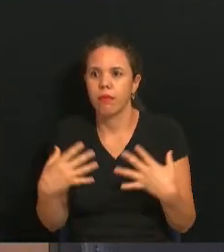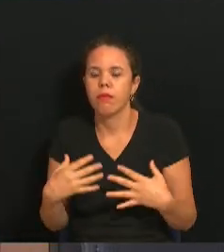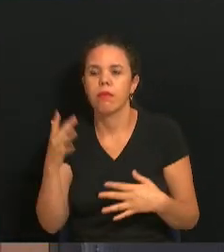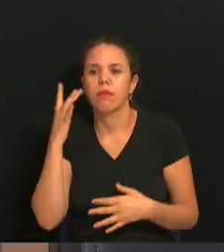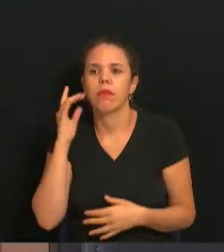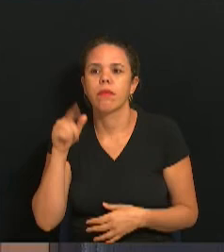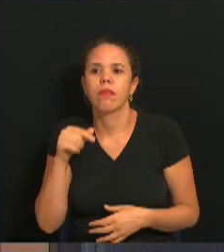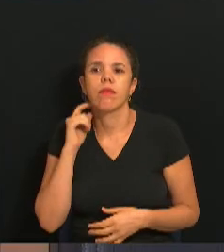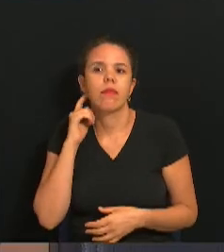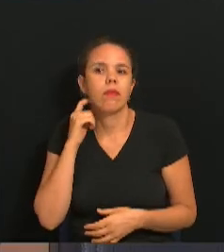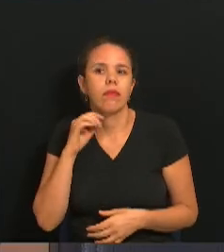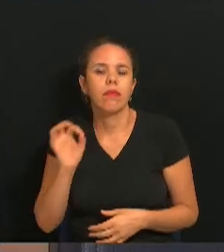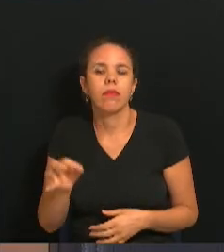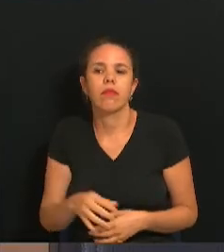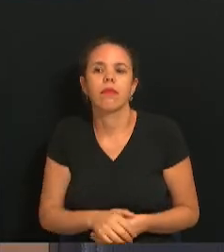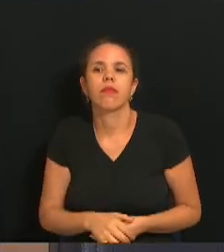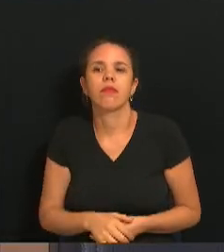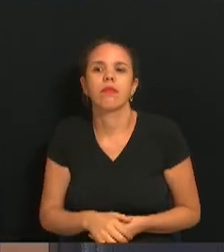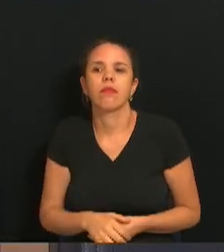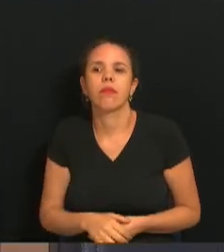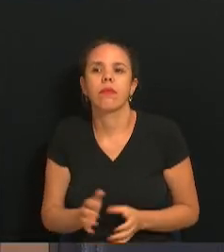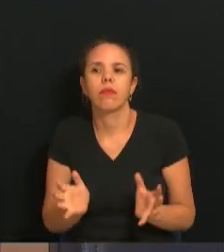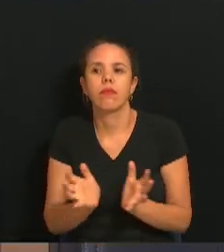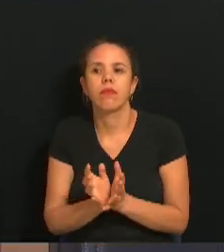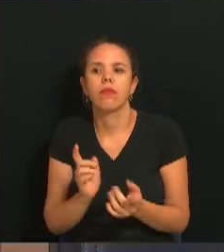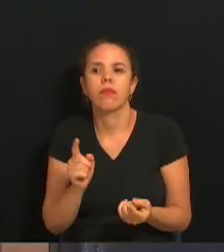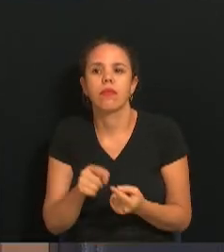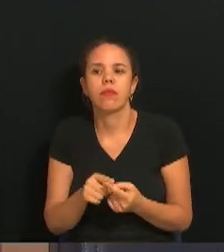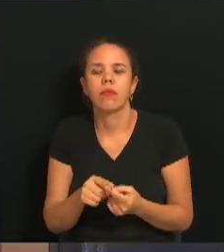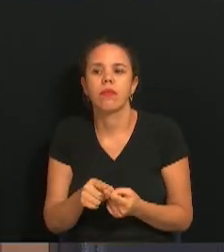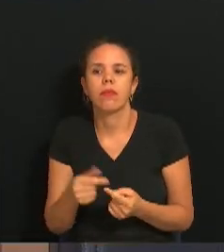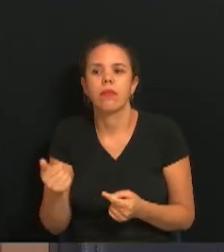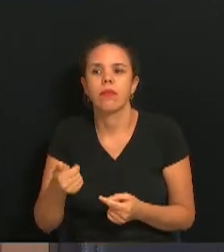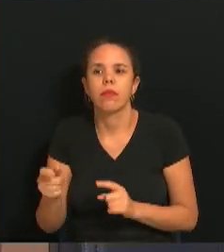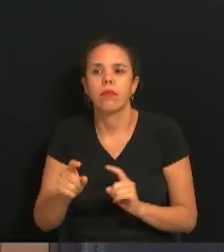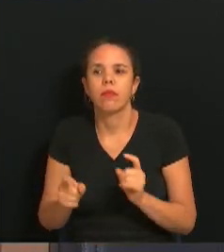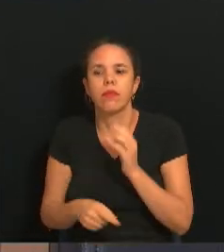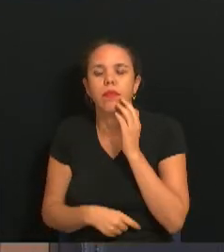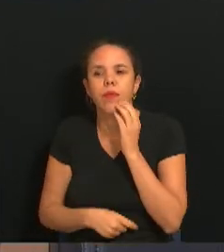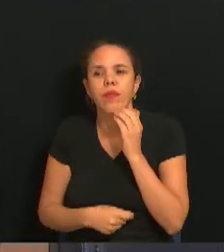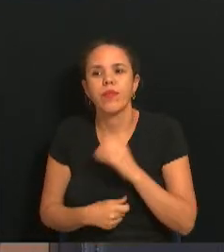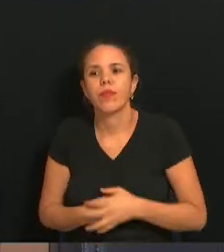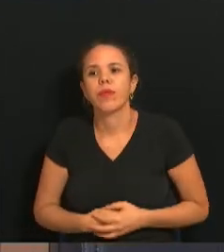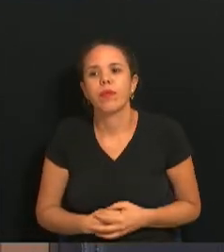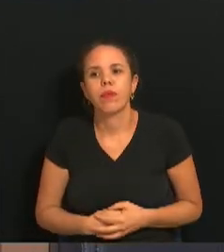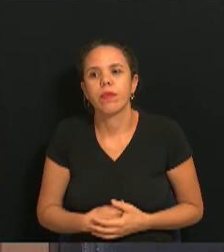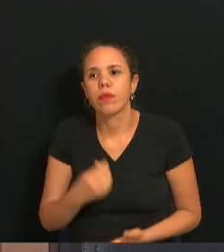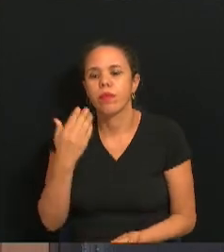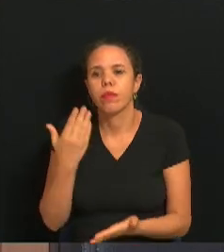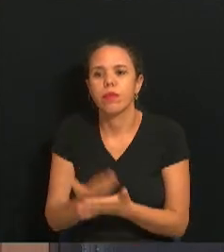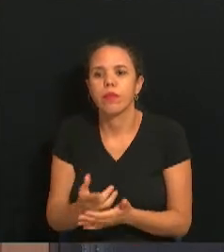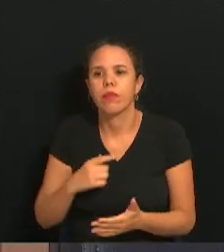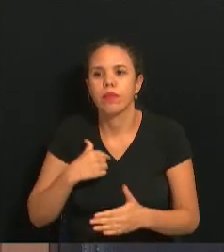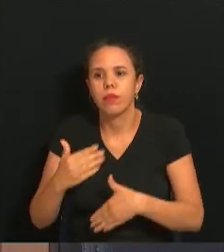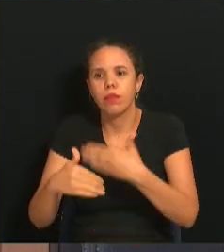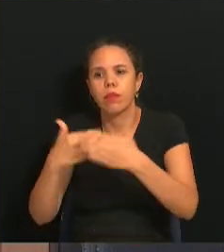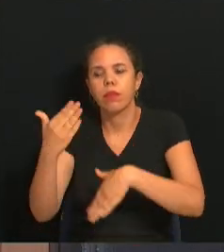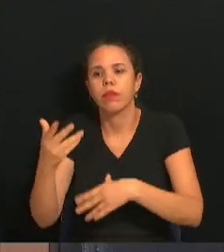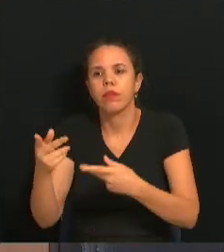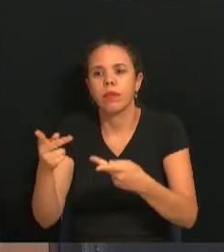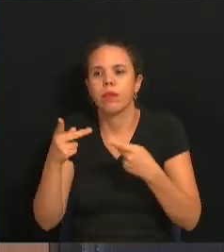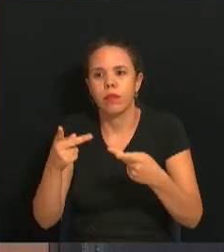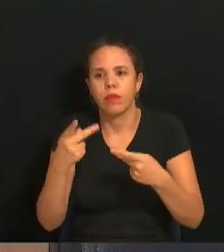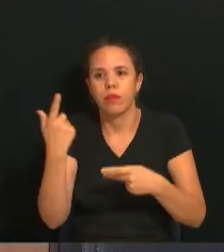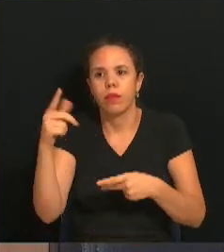essa é a ideia mesmo dessa comissão. Essa foi a nossa primeira reunião. Acredito que nós temos que chamar